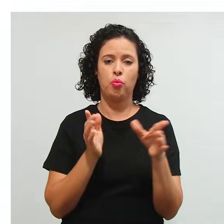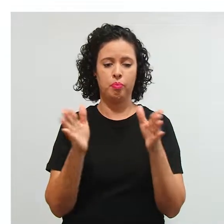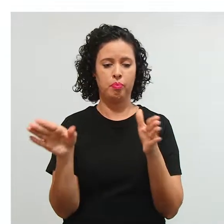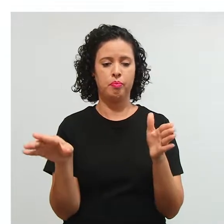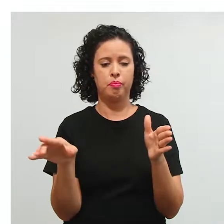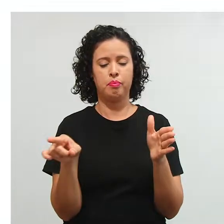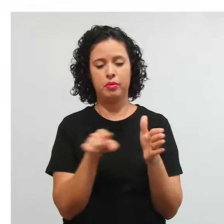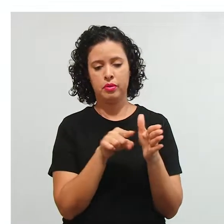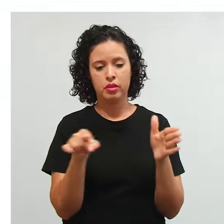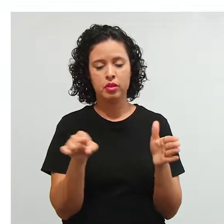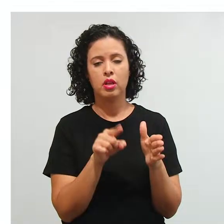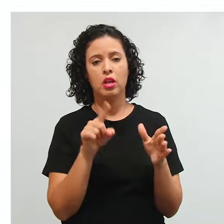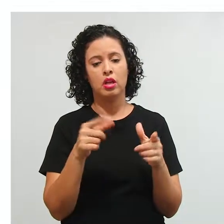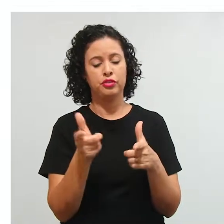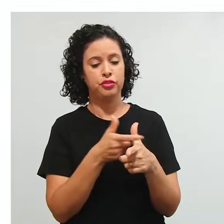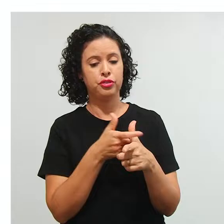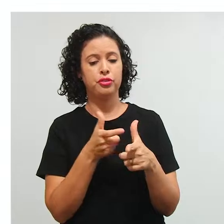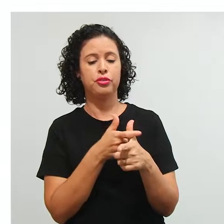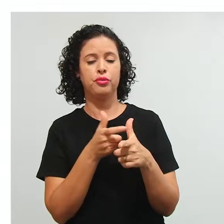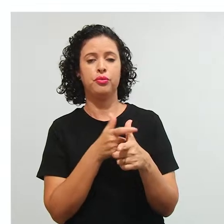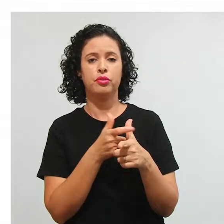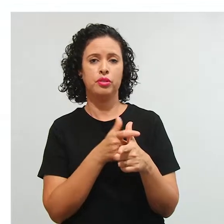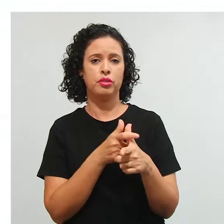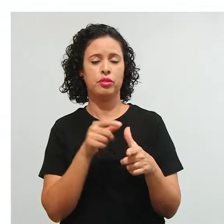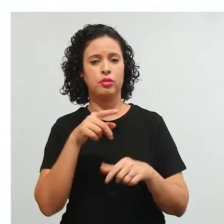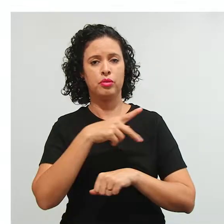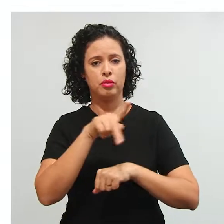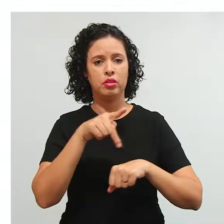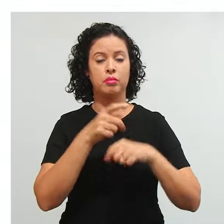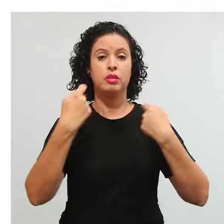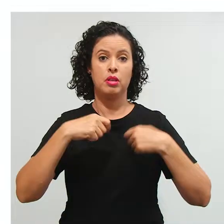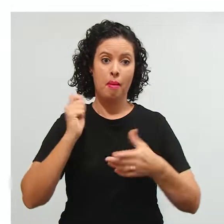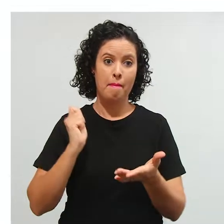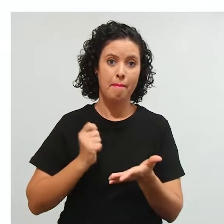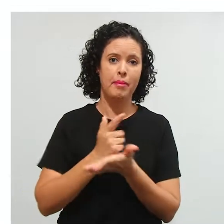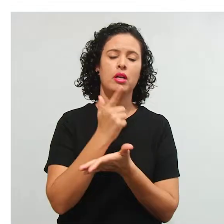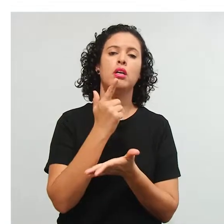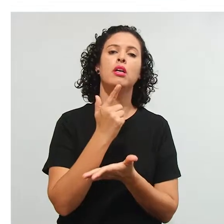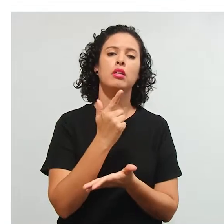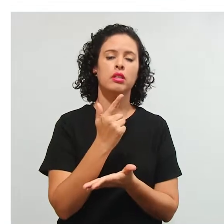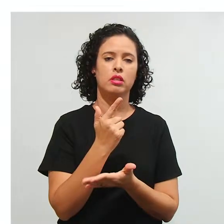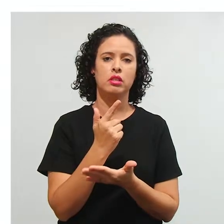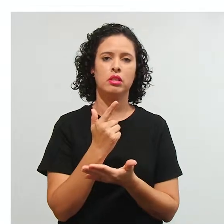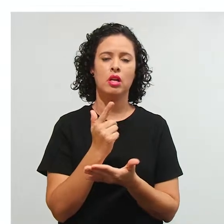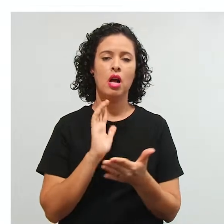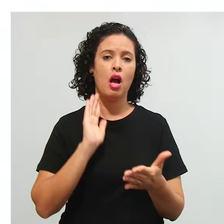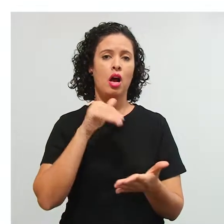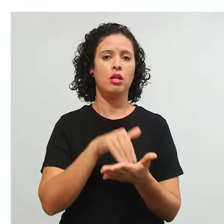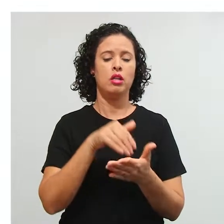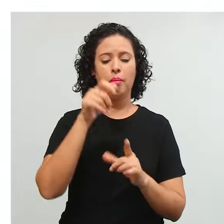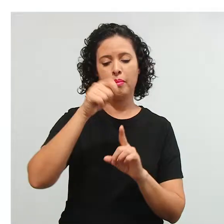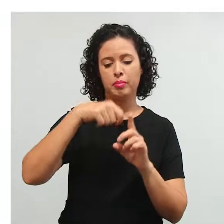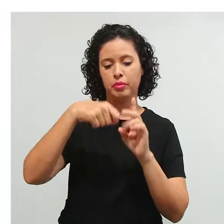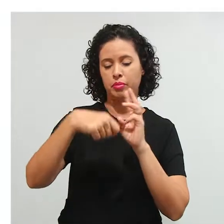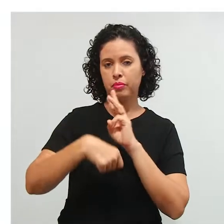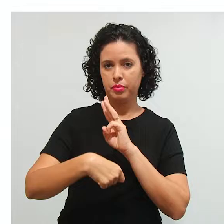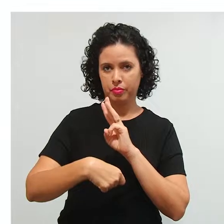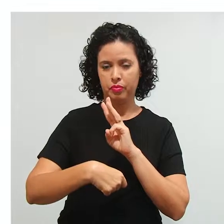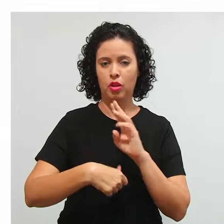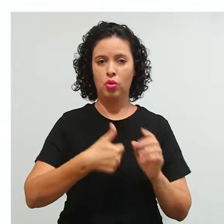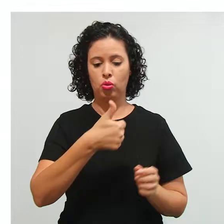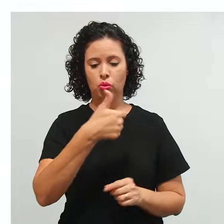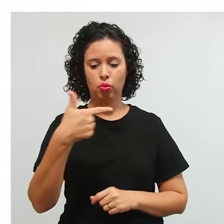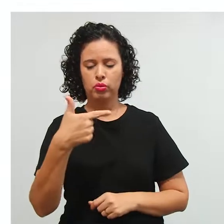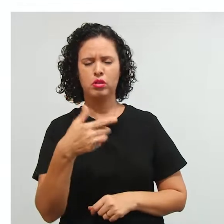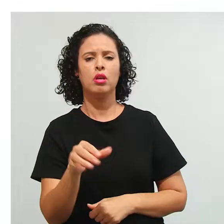prazo. Então, são as dívidas que o ente federado tem que pagar até 12 meses. Exemplo